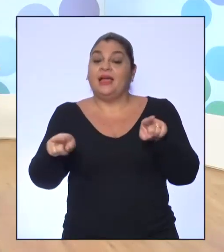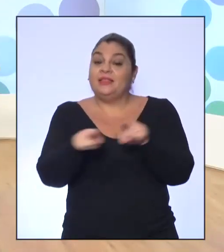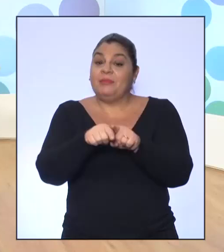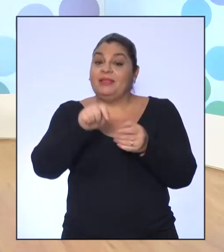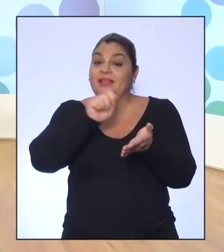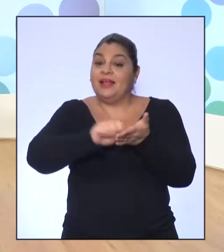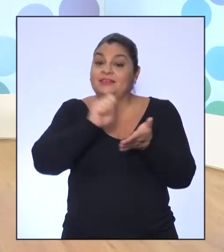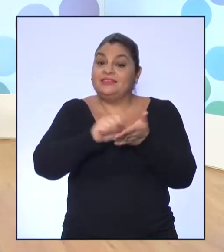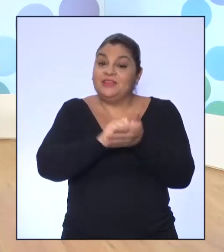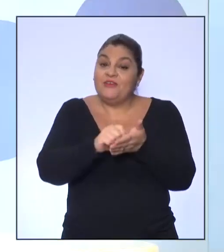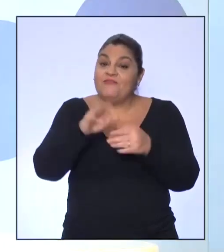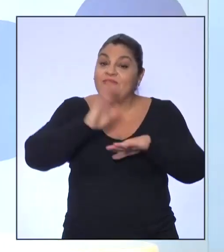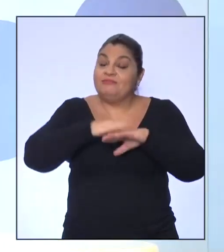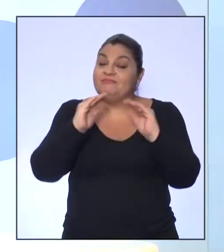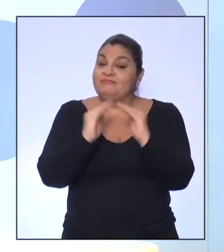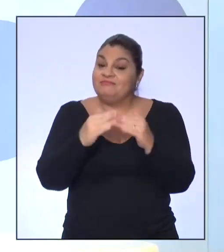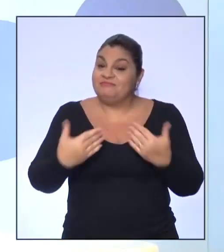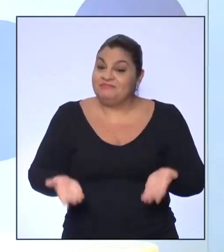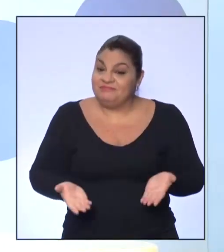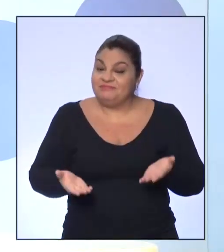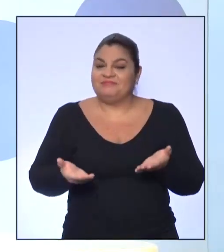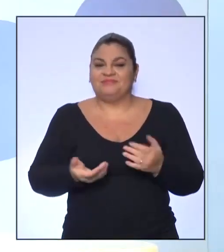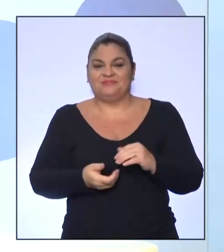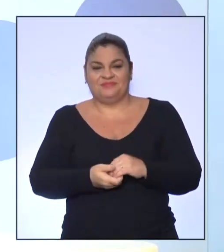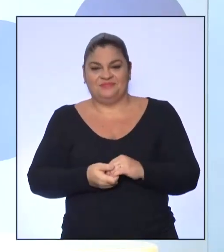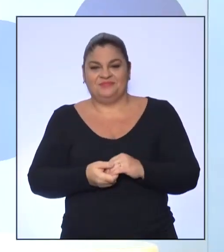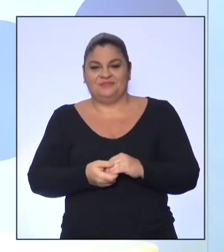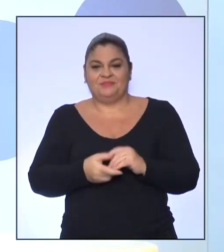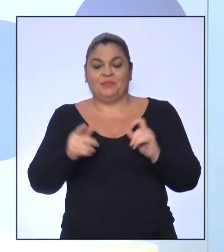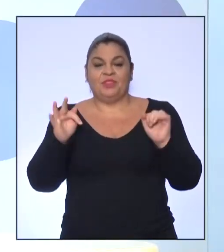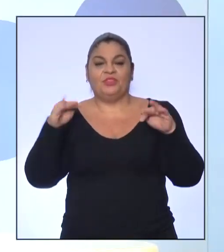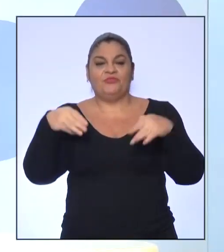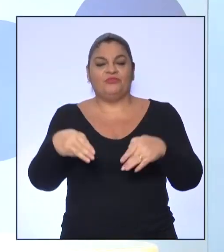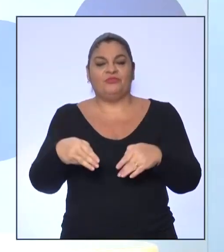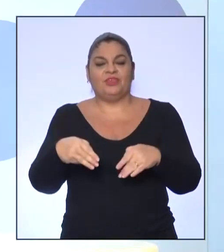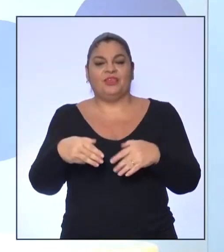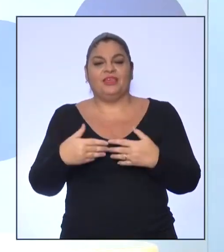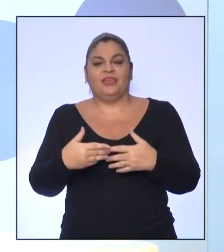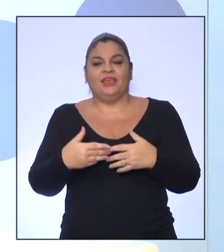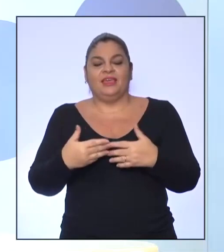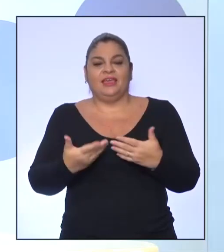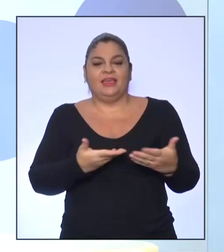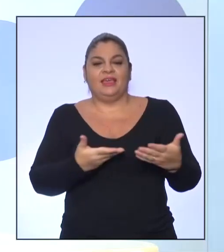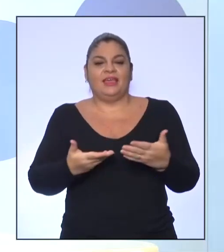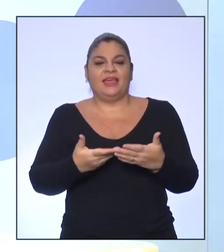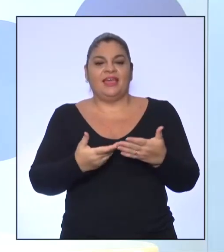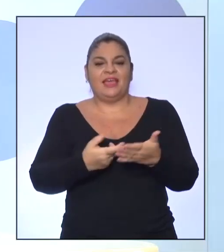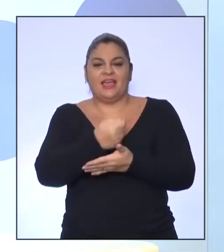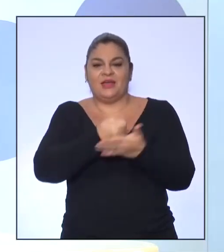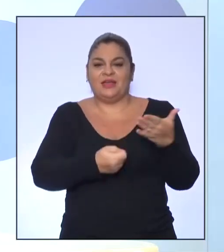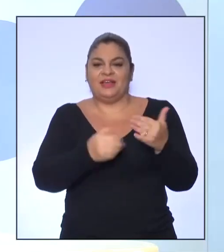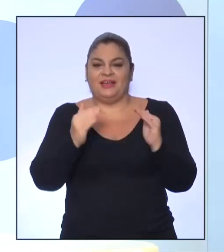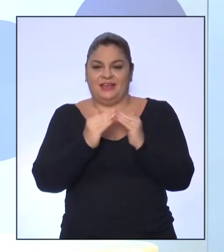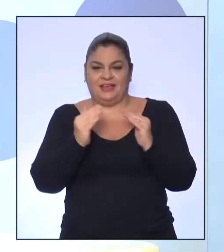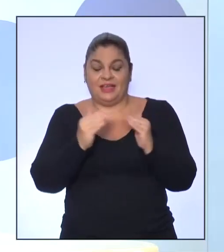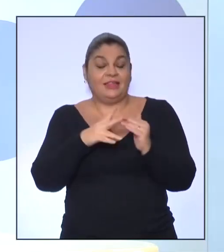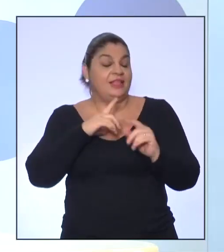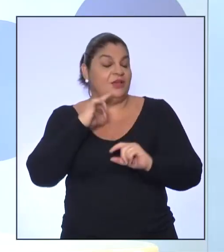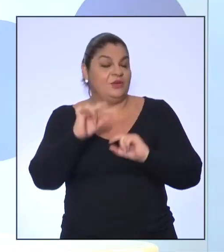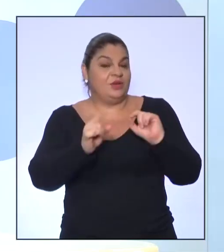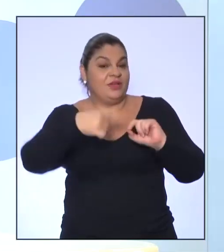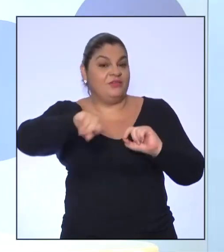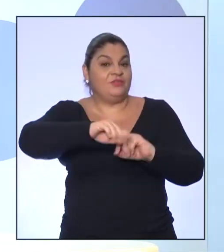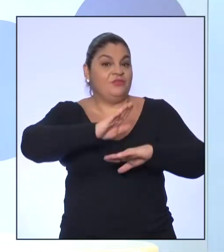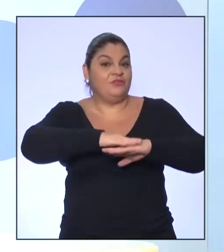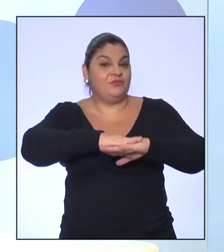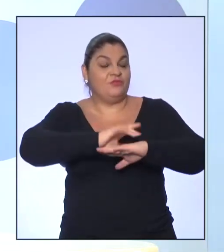né? O finalizando, vamos... Como lição de casa aí, vocês vão